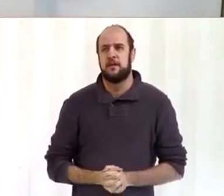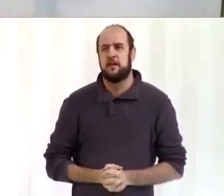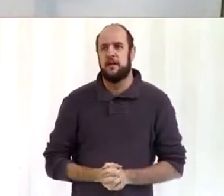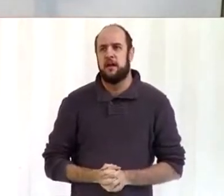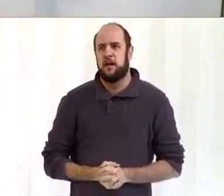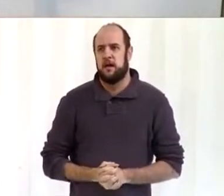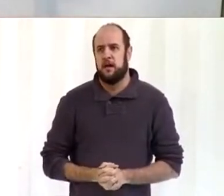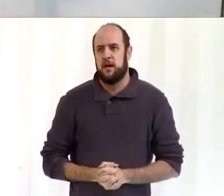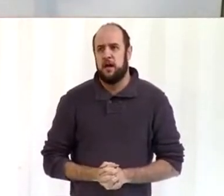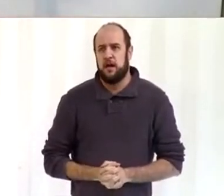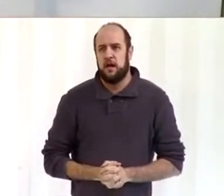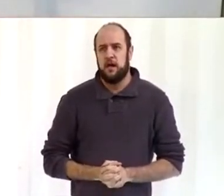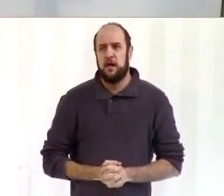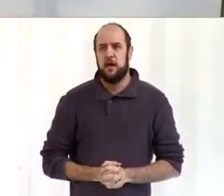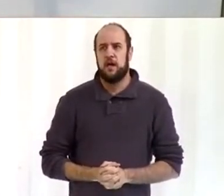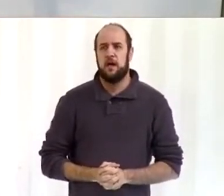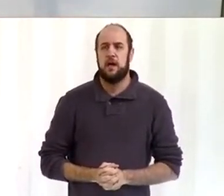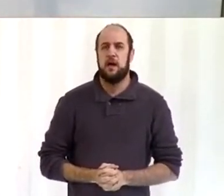Aqui há